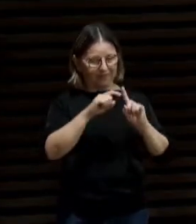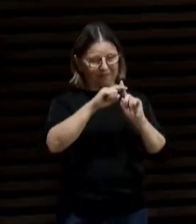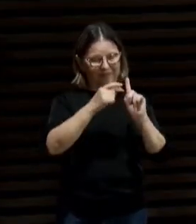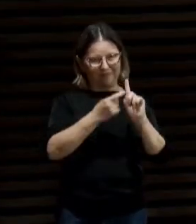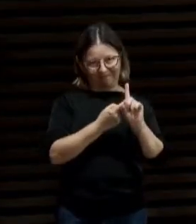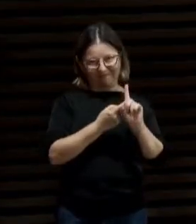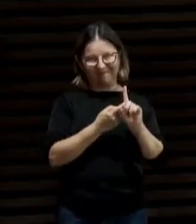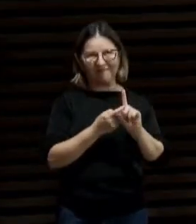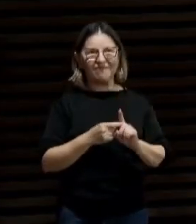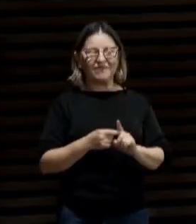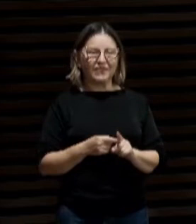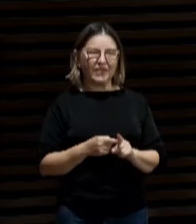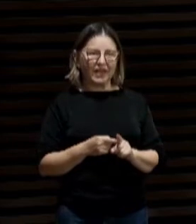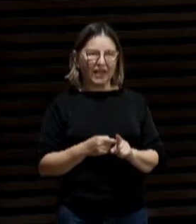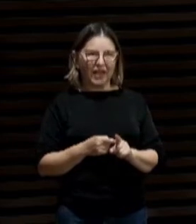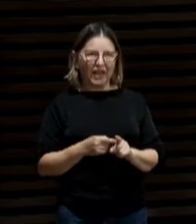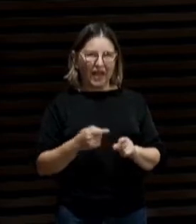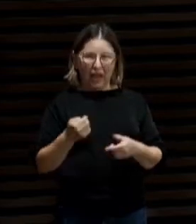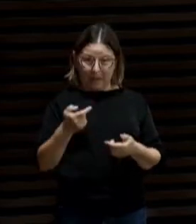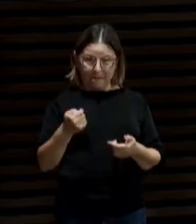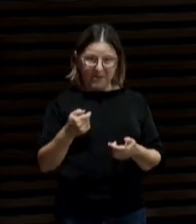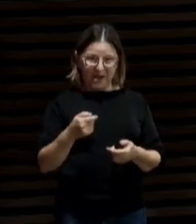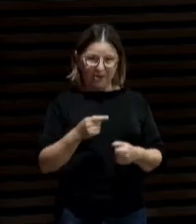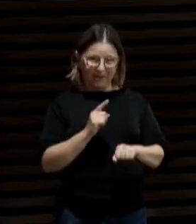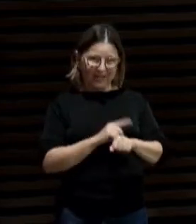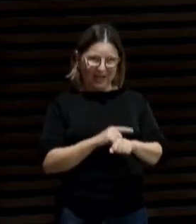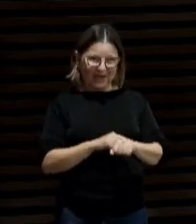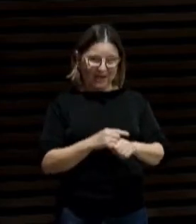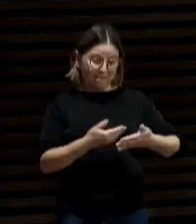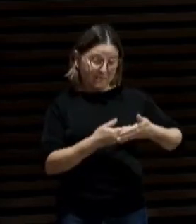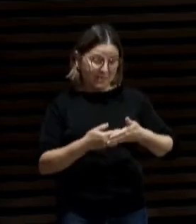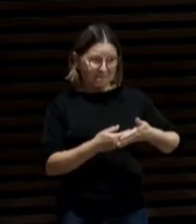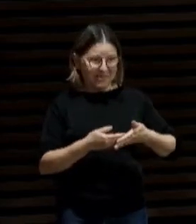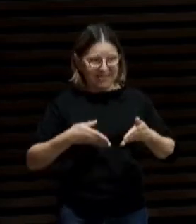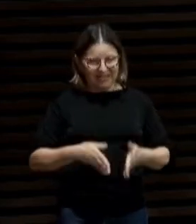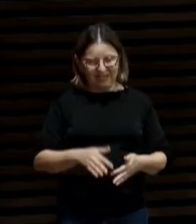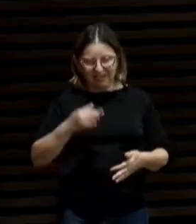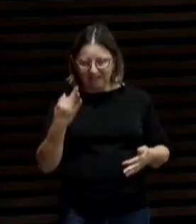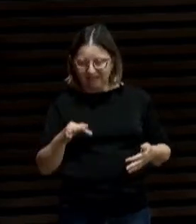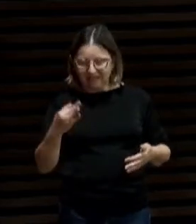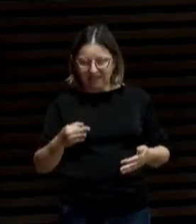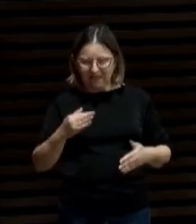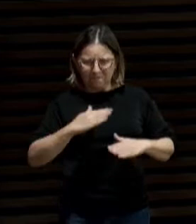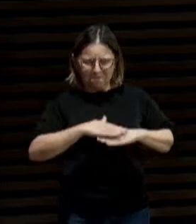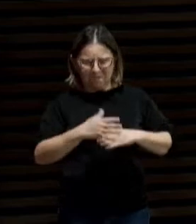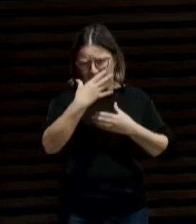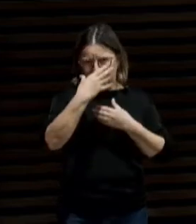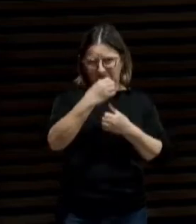a vir. E à medida que vai chegando a hora da criança nascer, as dores elas ficam mais